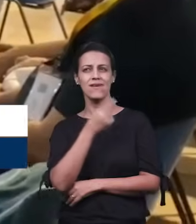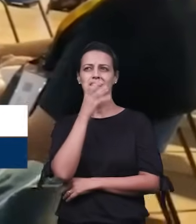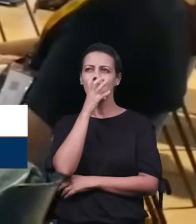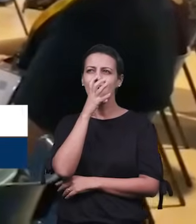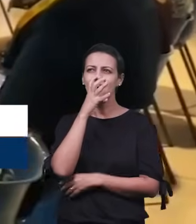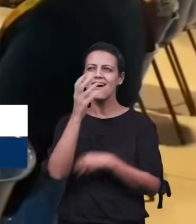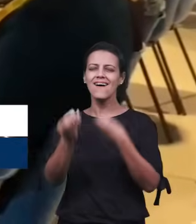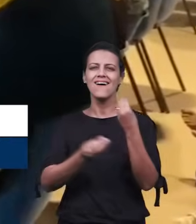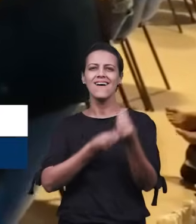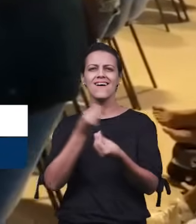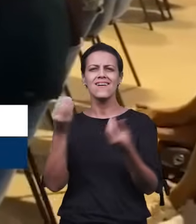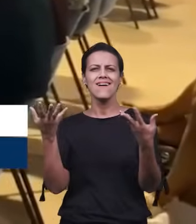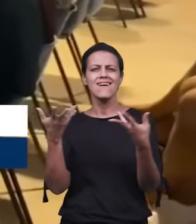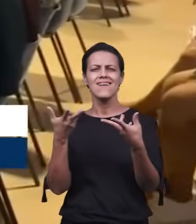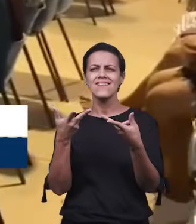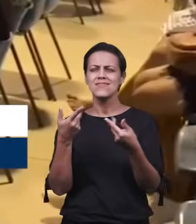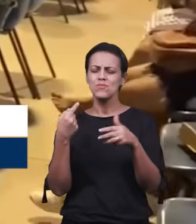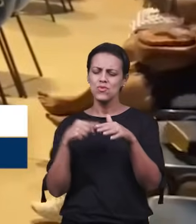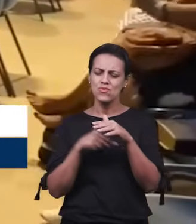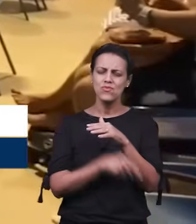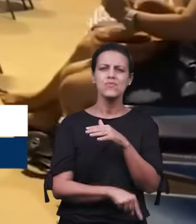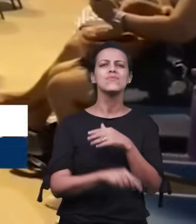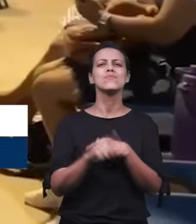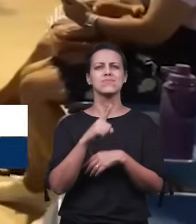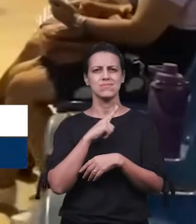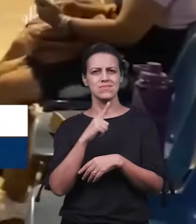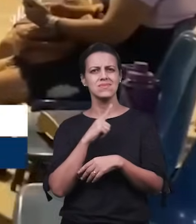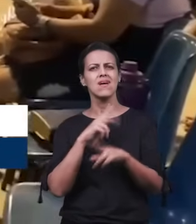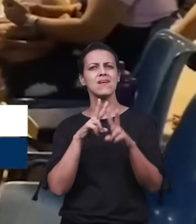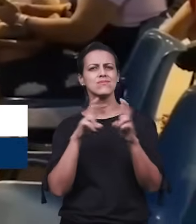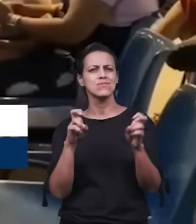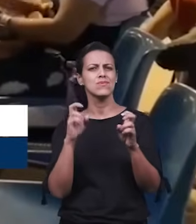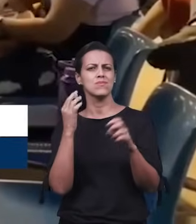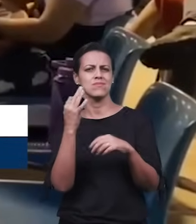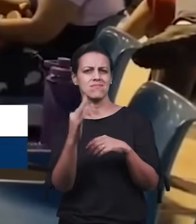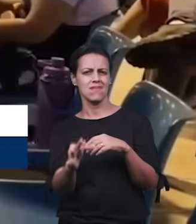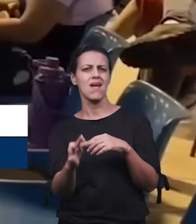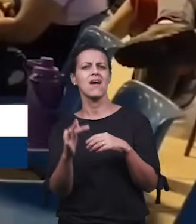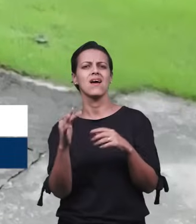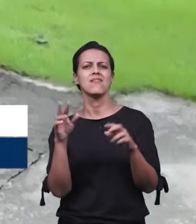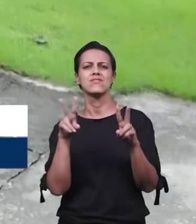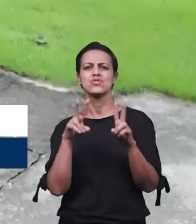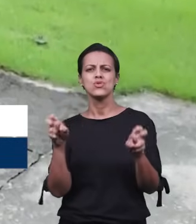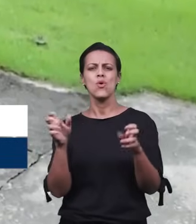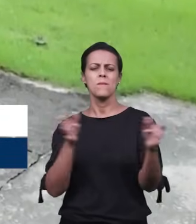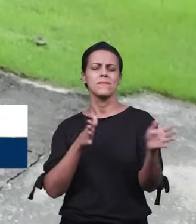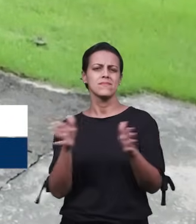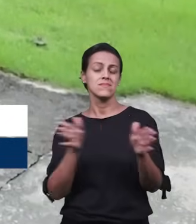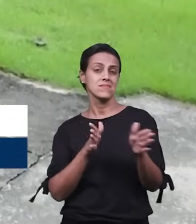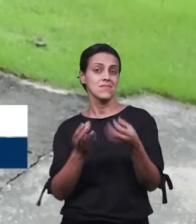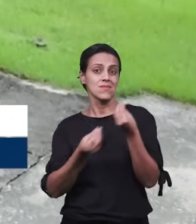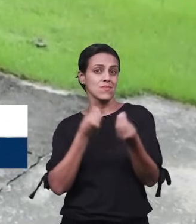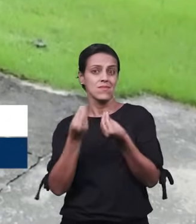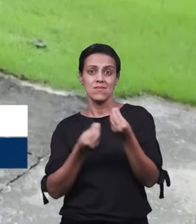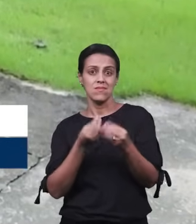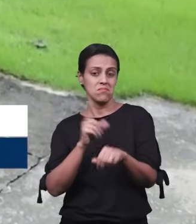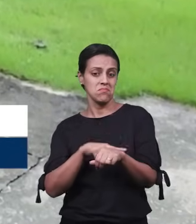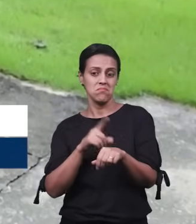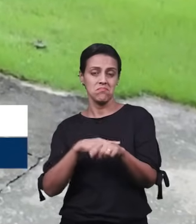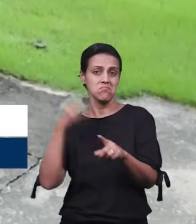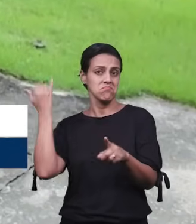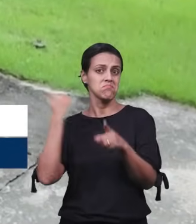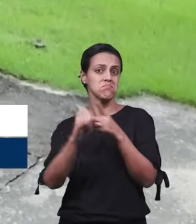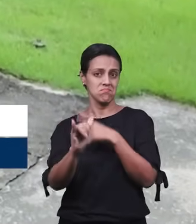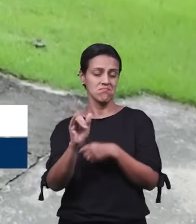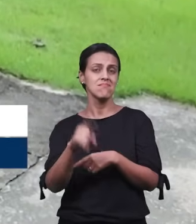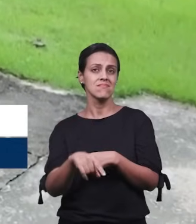todos nós, né, um conteúdo enriquecedor, profundo, falando sobre o tempo do breve, e como nós estamos inseridos nesse momento profético